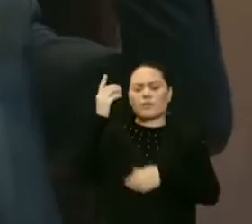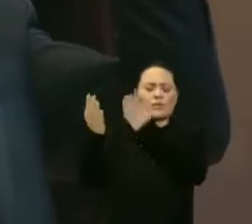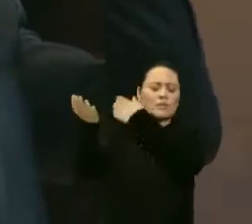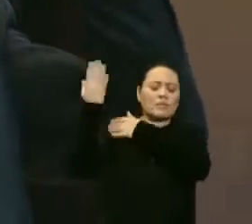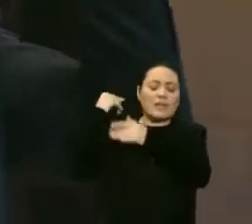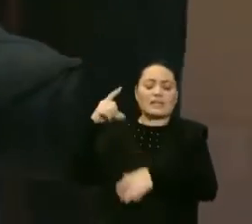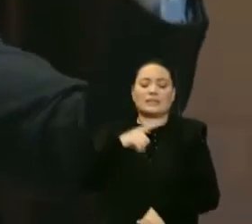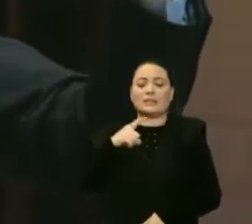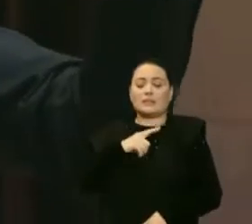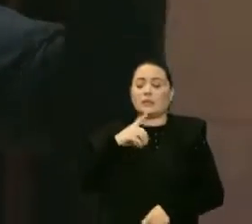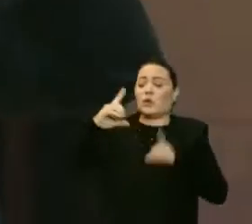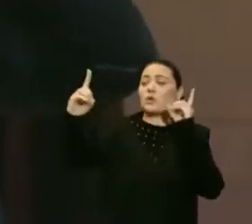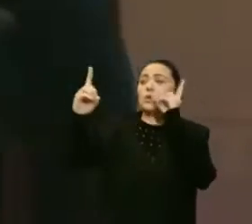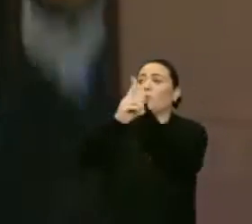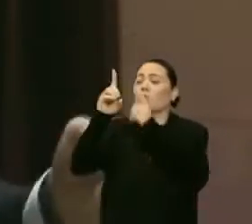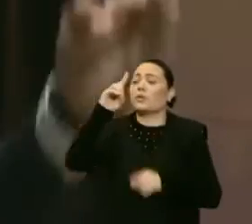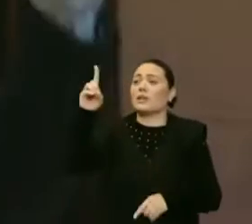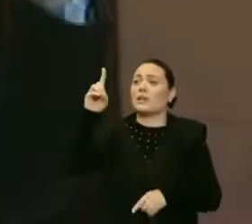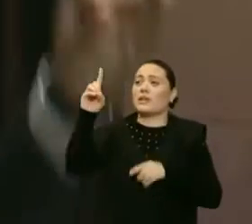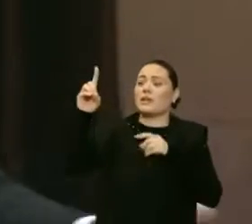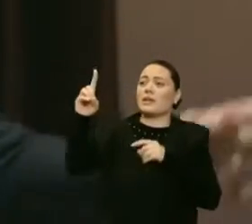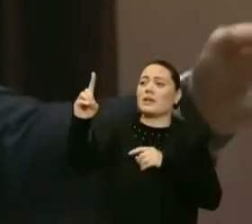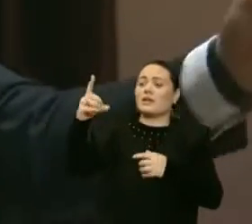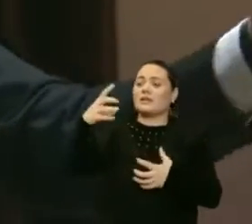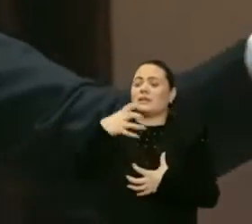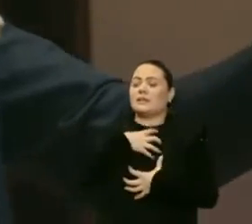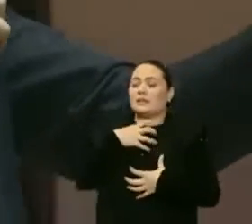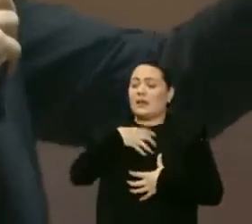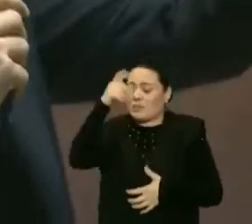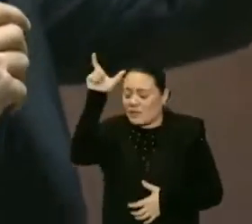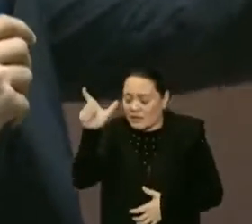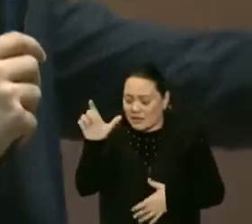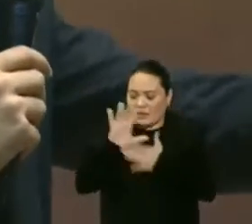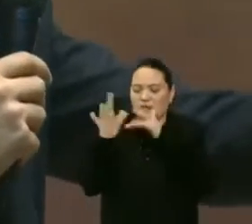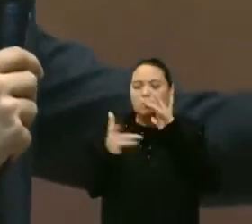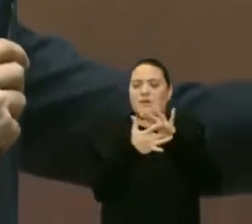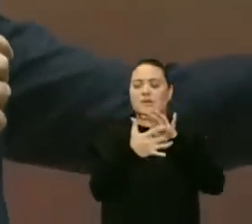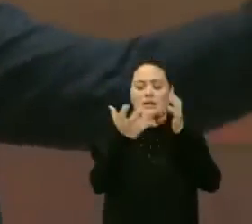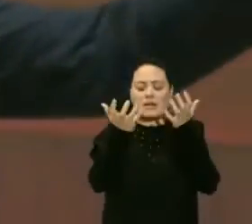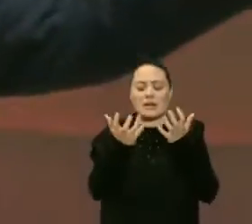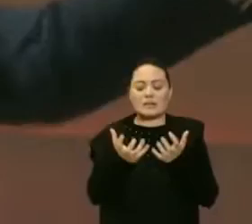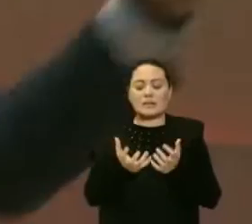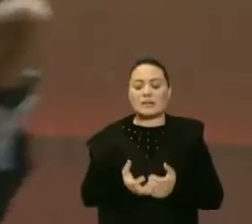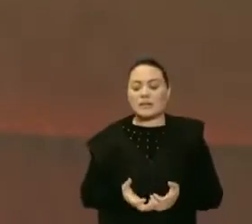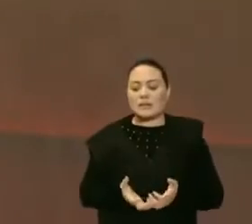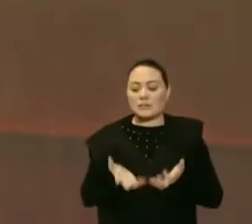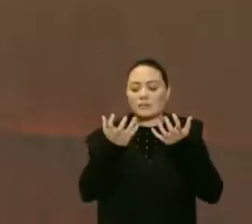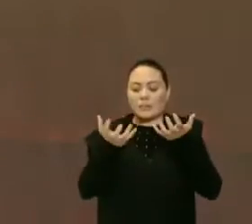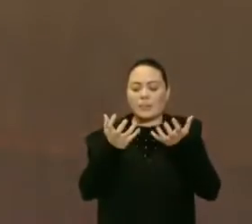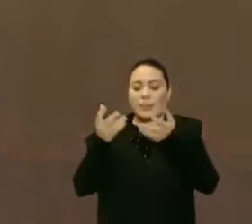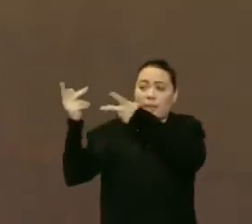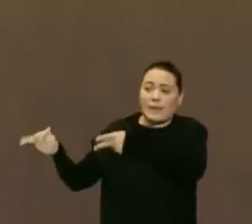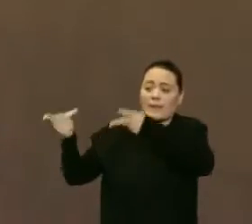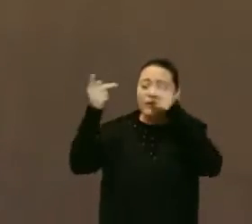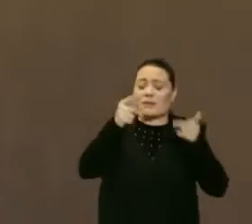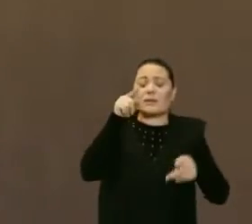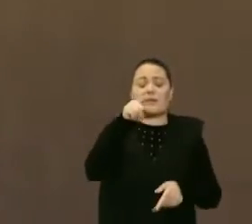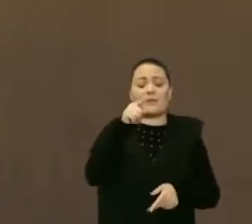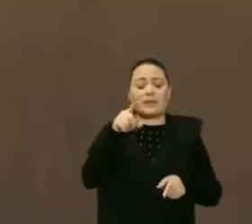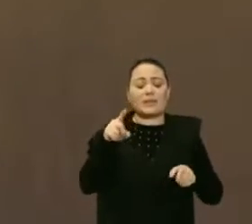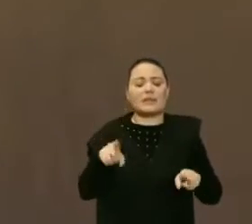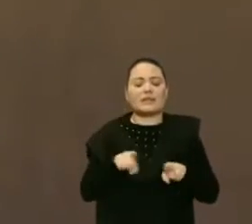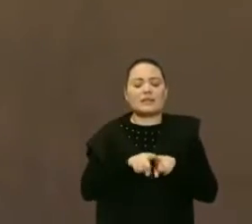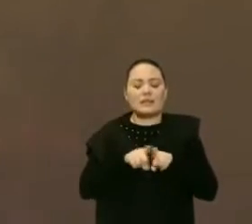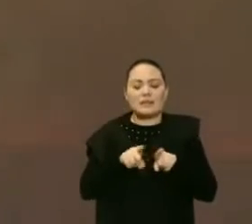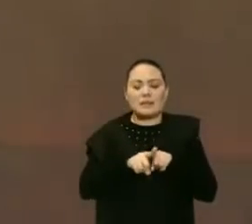eu ouvi Jesus e a minha vida mudou. Eu queria te convidar a ter um encontro com Ele. Se hoje